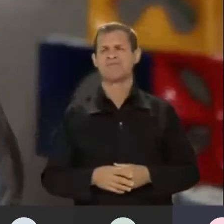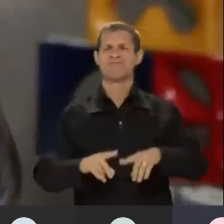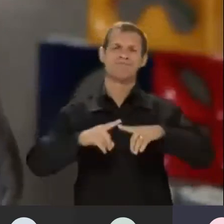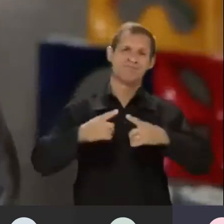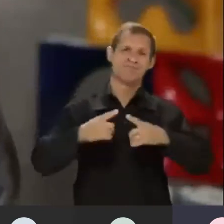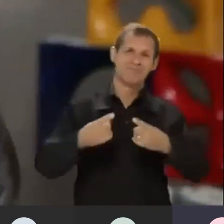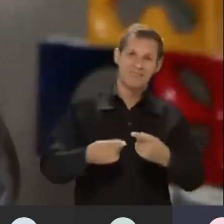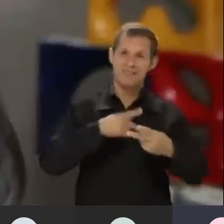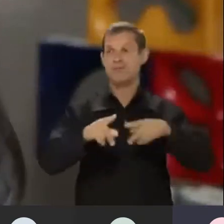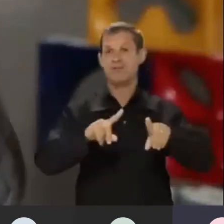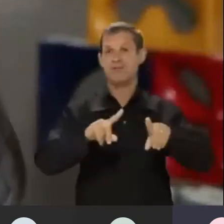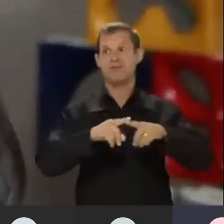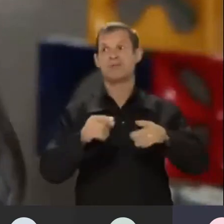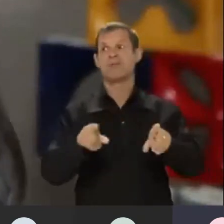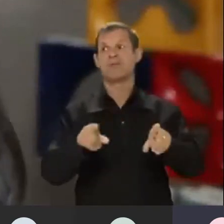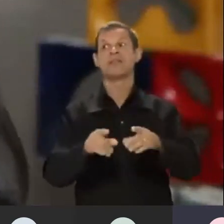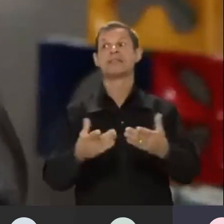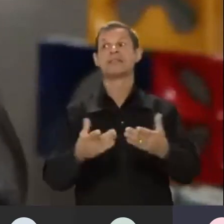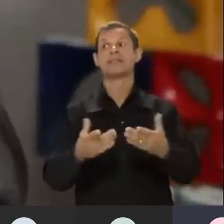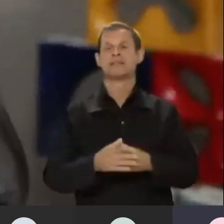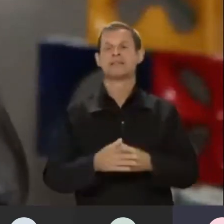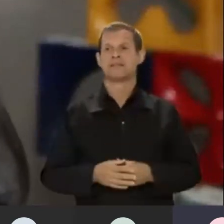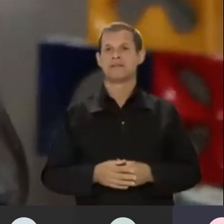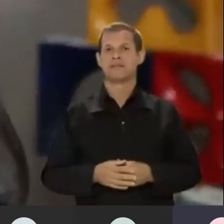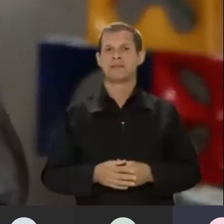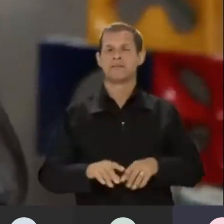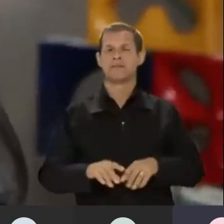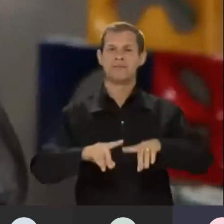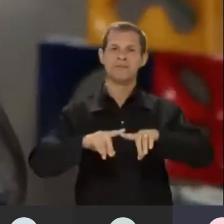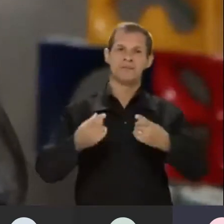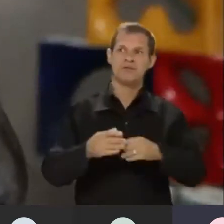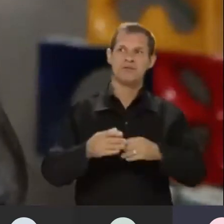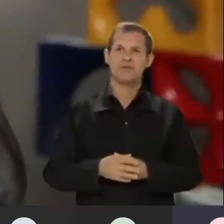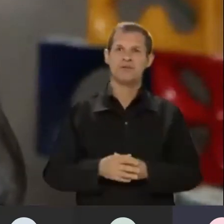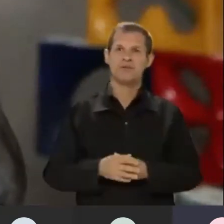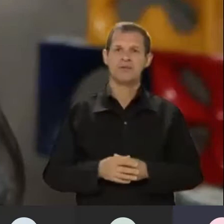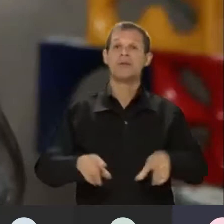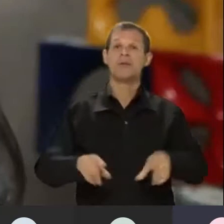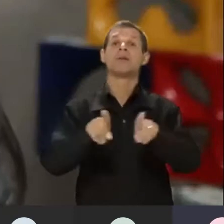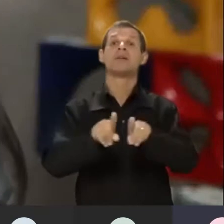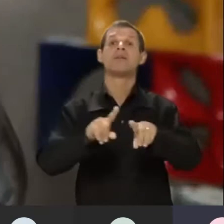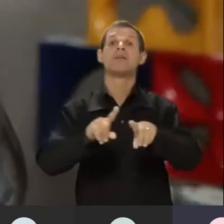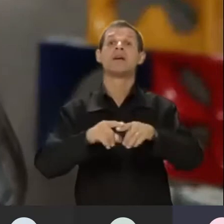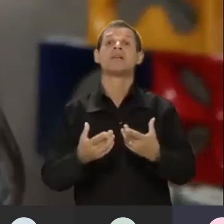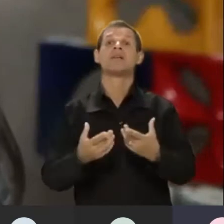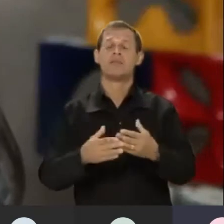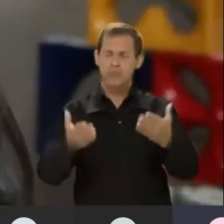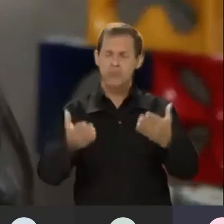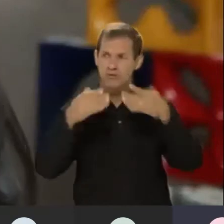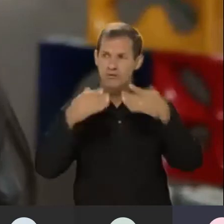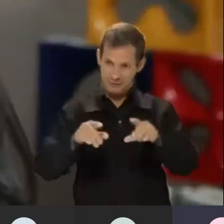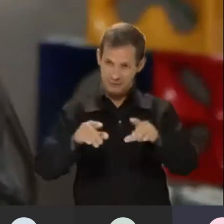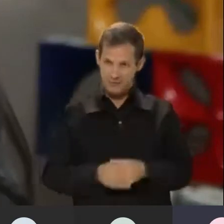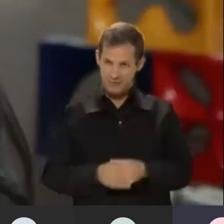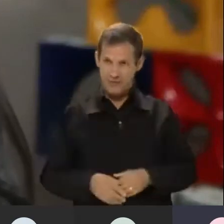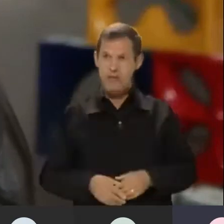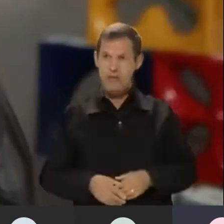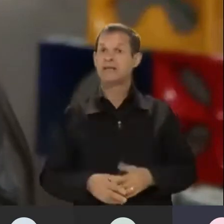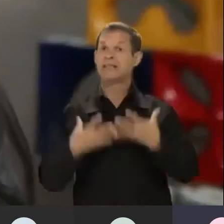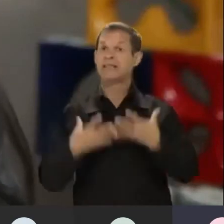sua obra mais faladas. Mas os seus benefícios vão além da redução das ilhas de calor e